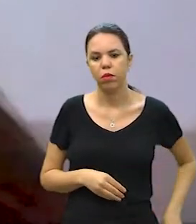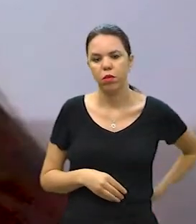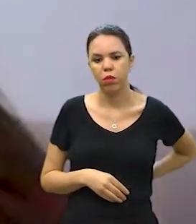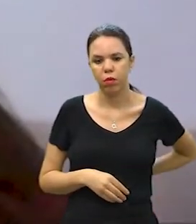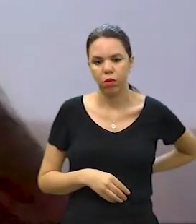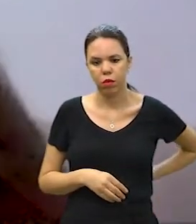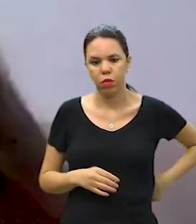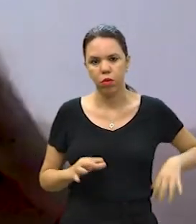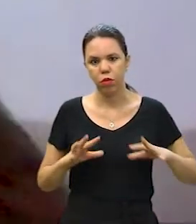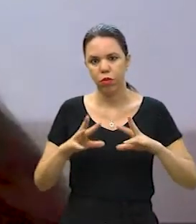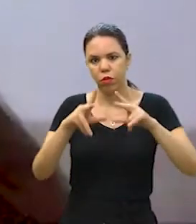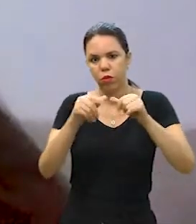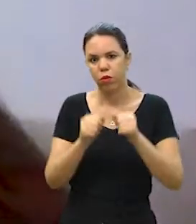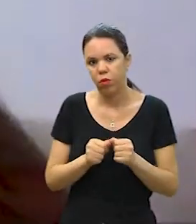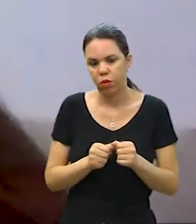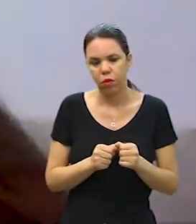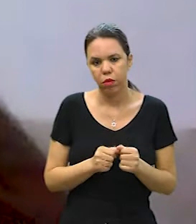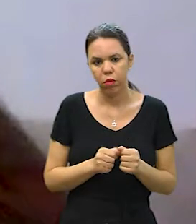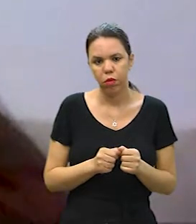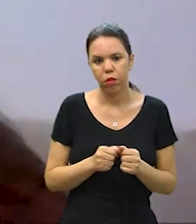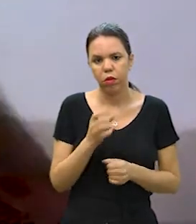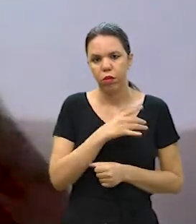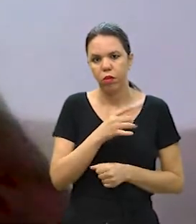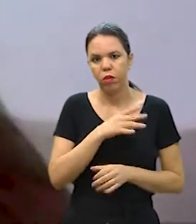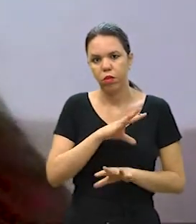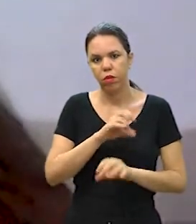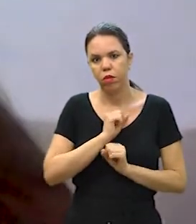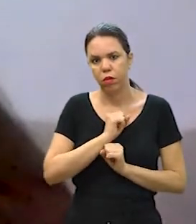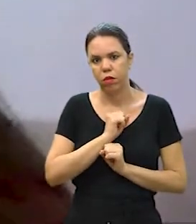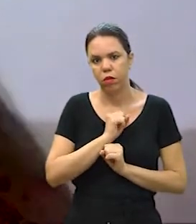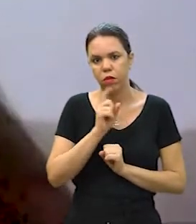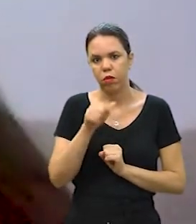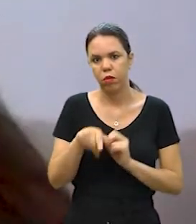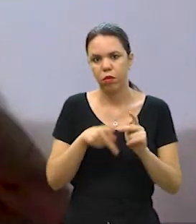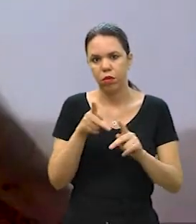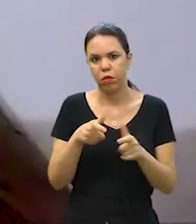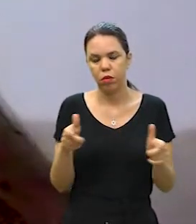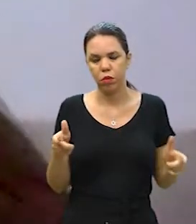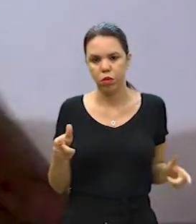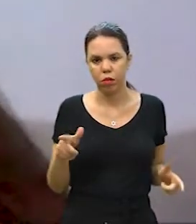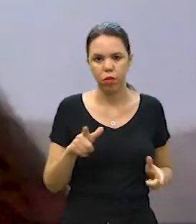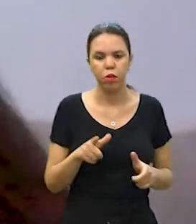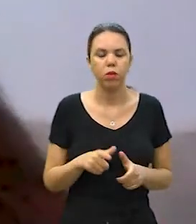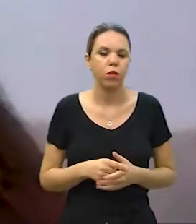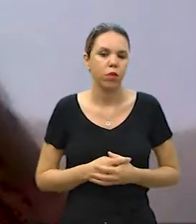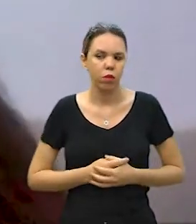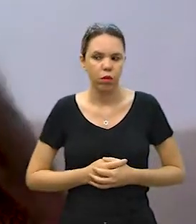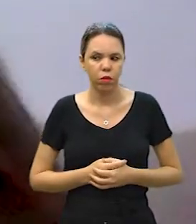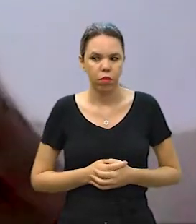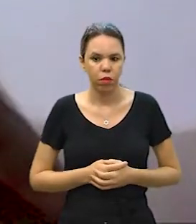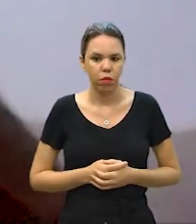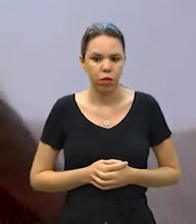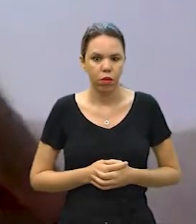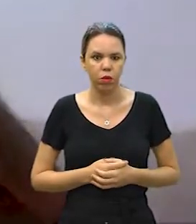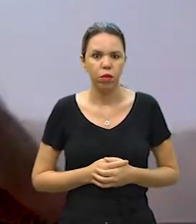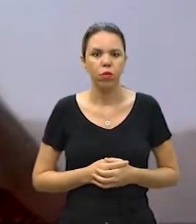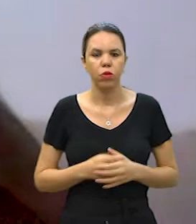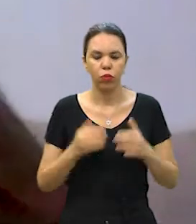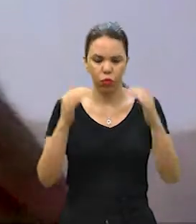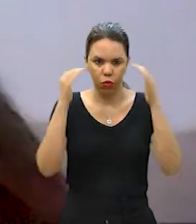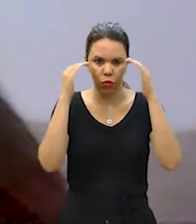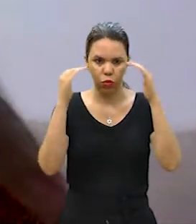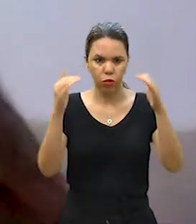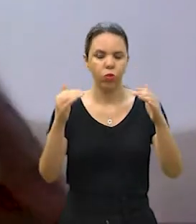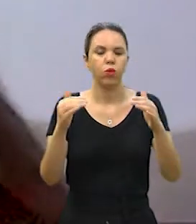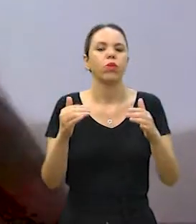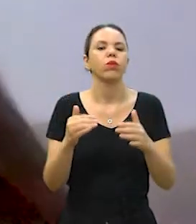porque todos, né, e todas ainda estão com medo de ser contaminados, mas essa população tem que tomar, né, as medidas